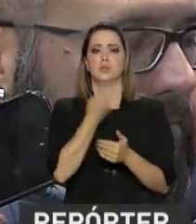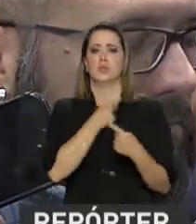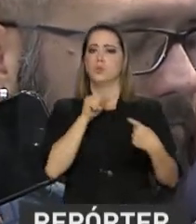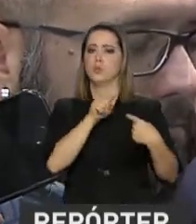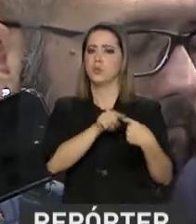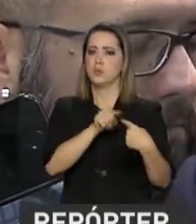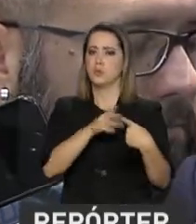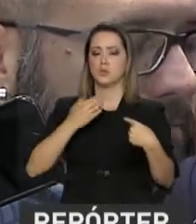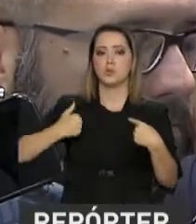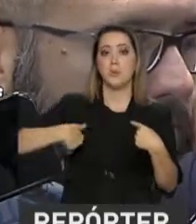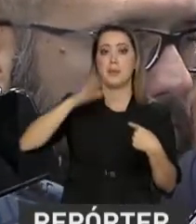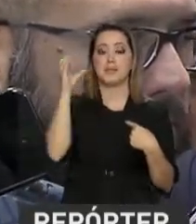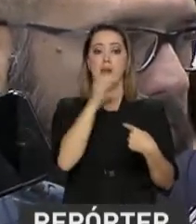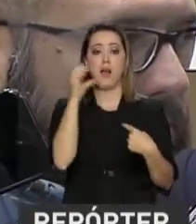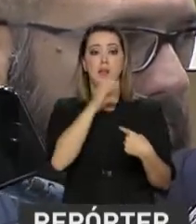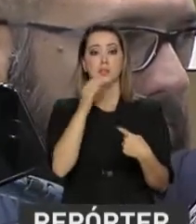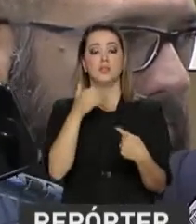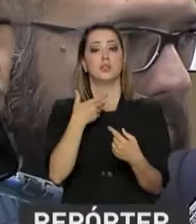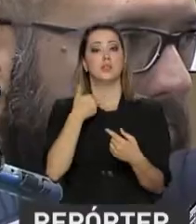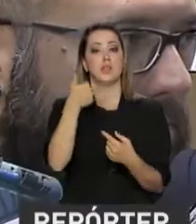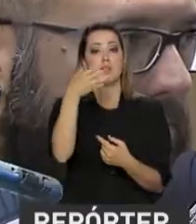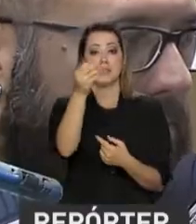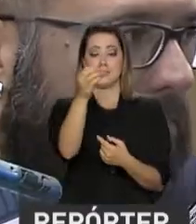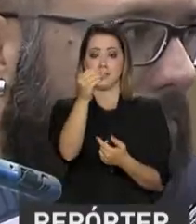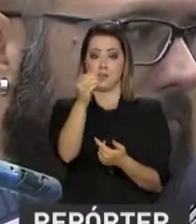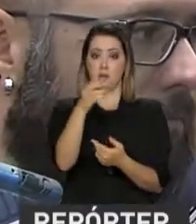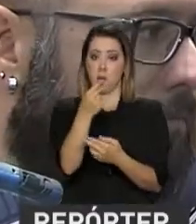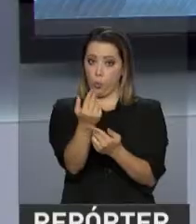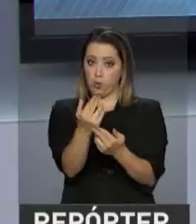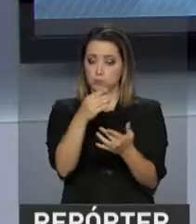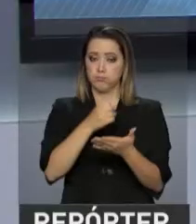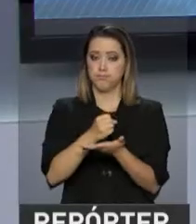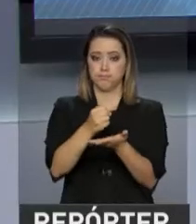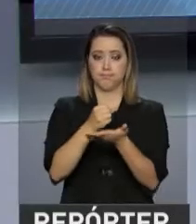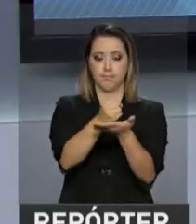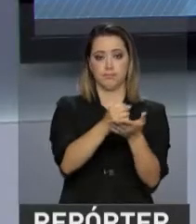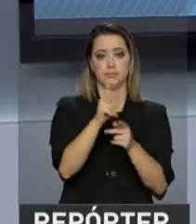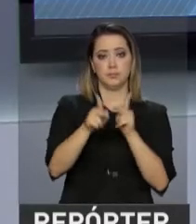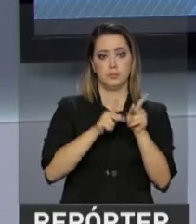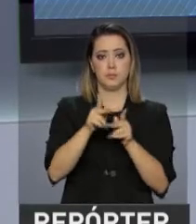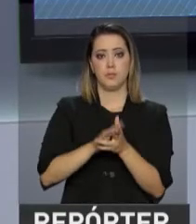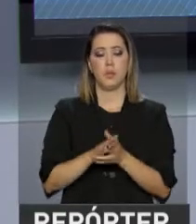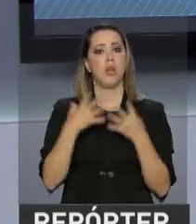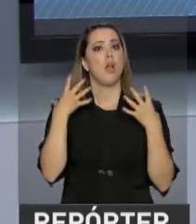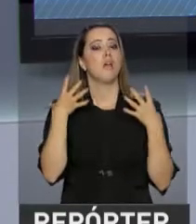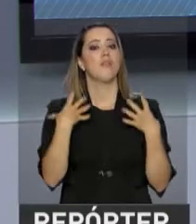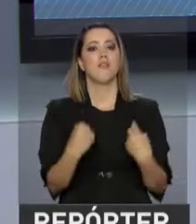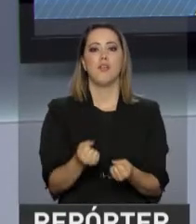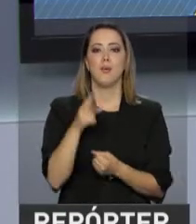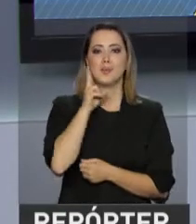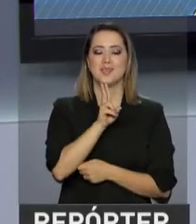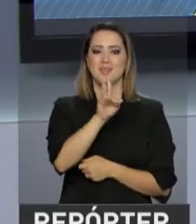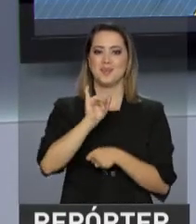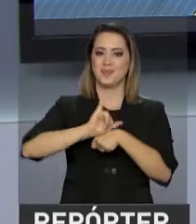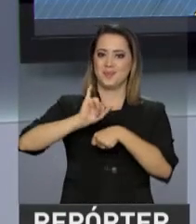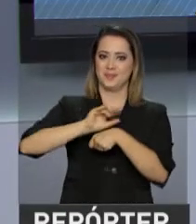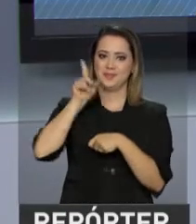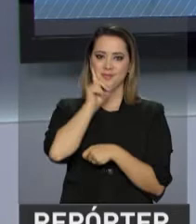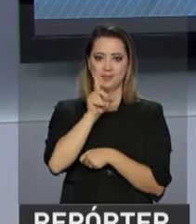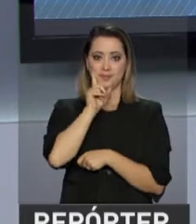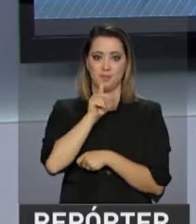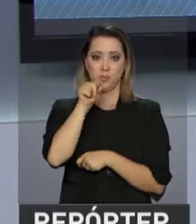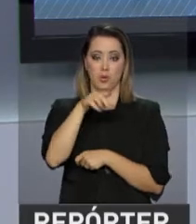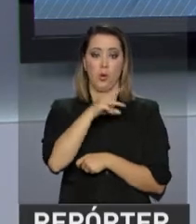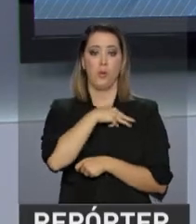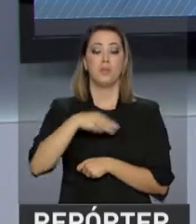meta de colocar o mais rápido possível esses 100 aparelhos à disposição da população. Nós vamos agora para Washington, nos Estados Unidos,